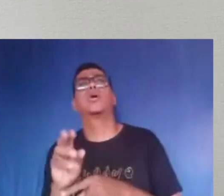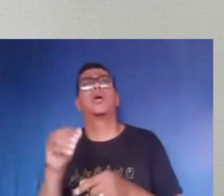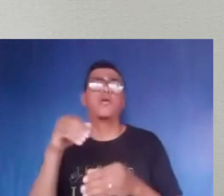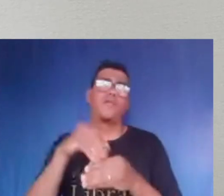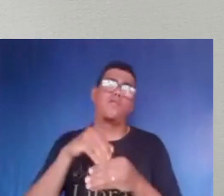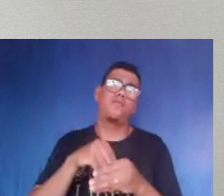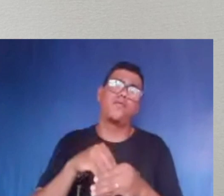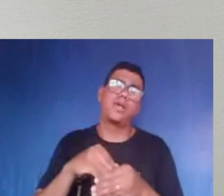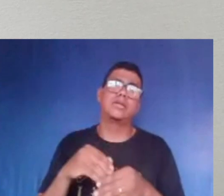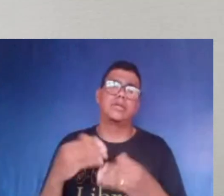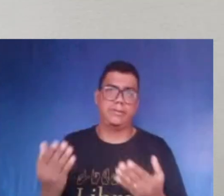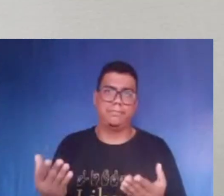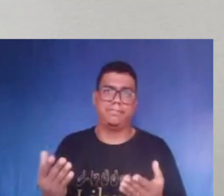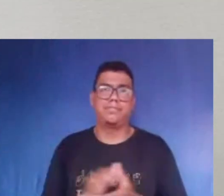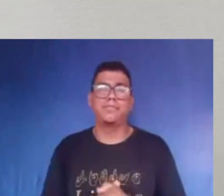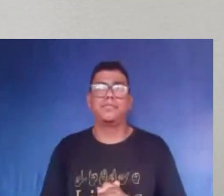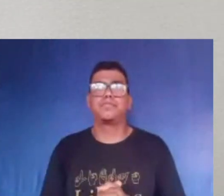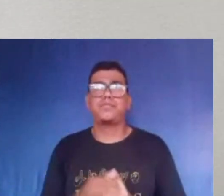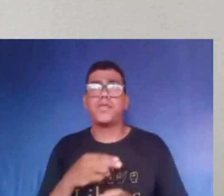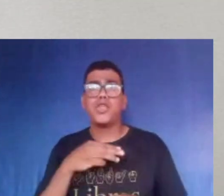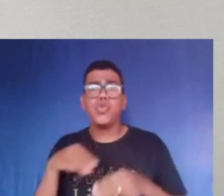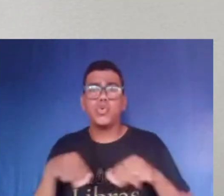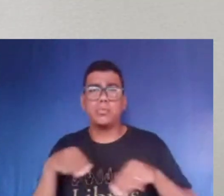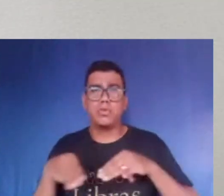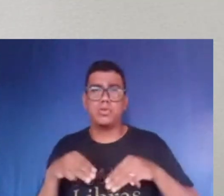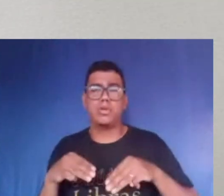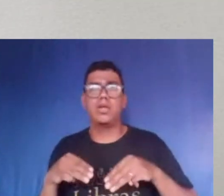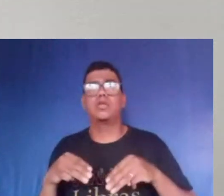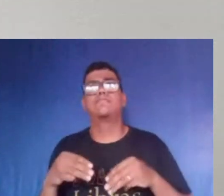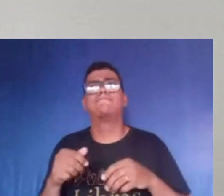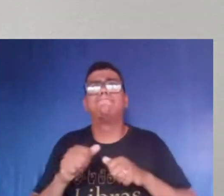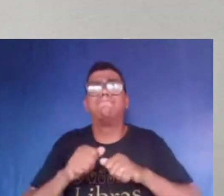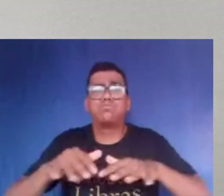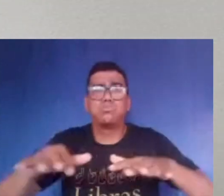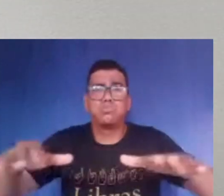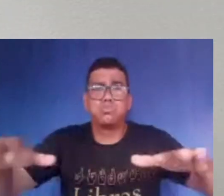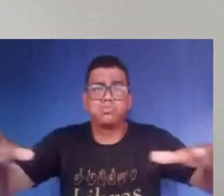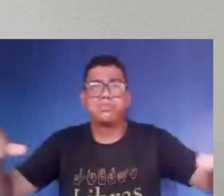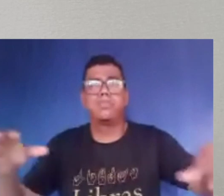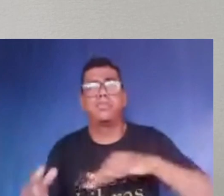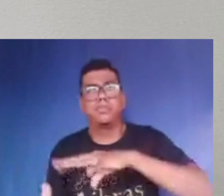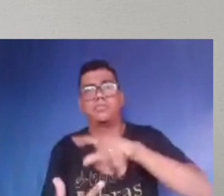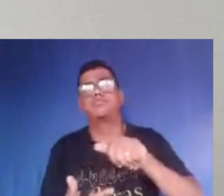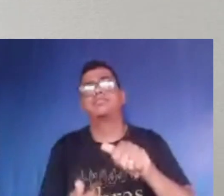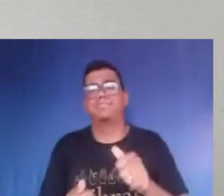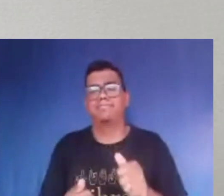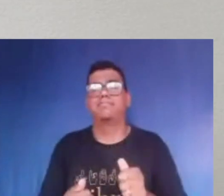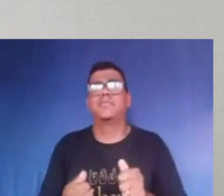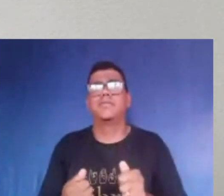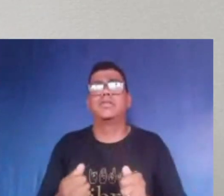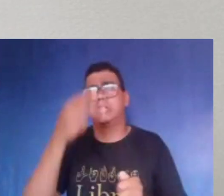de amor, de solidariedade. As Sagradas Escrituras ainda nos dizem em Tiago capítulo 5, versículo 16: